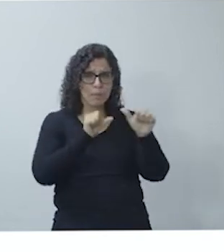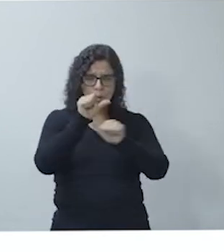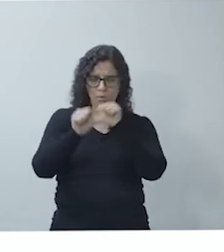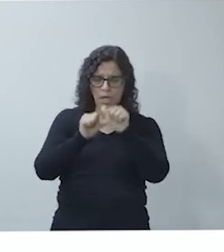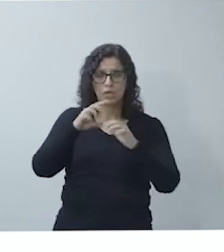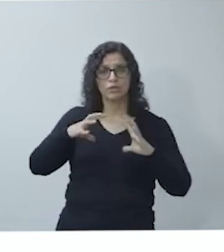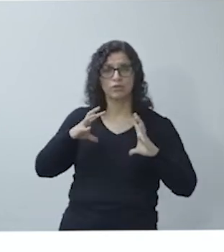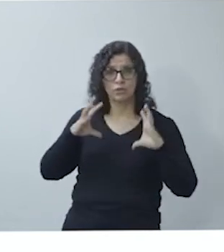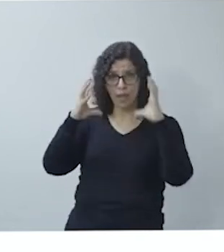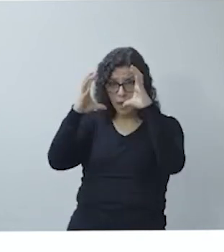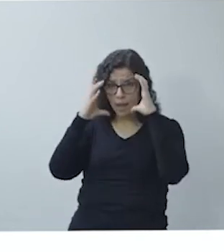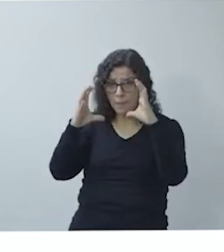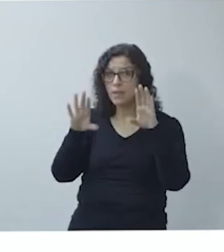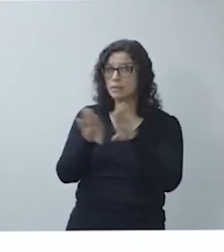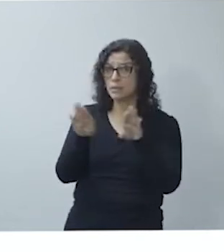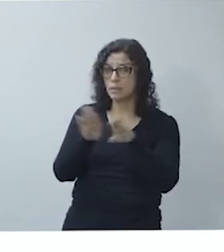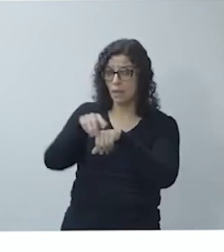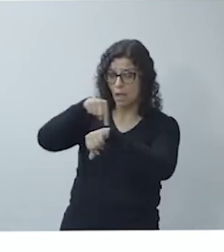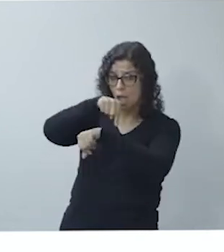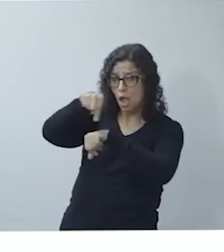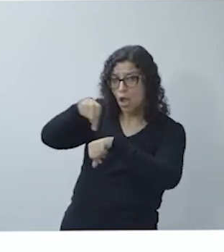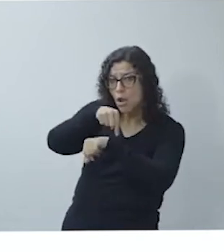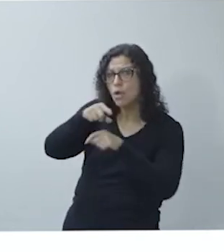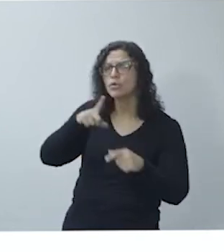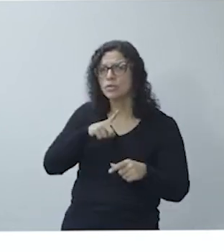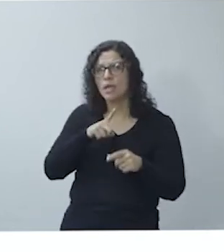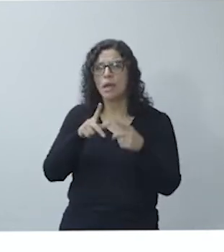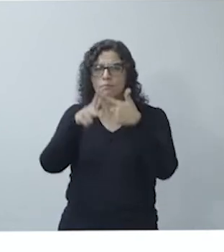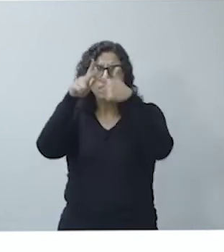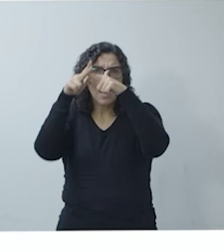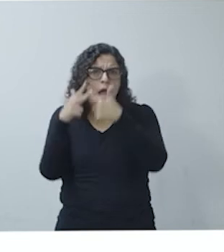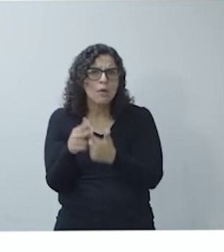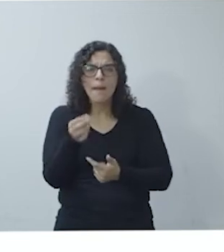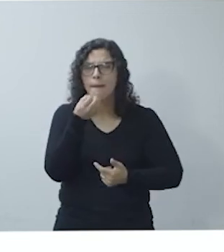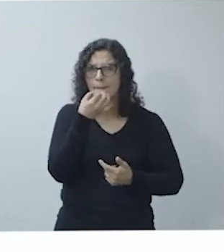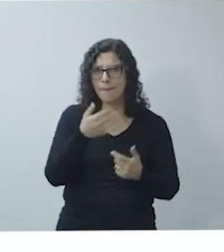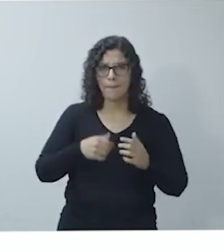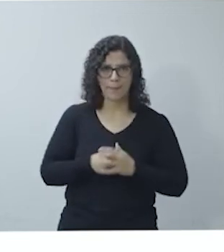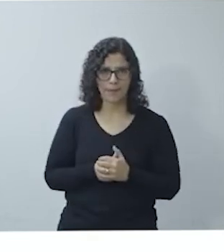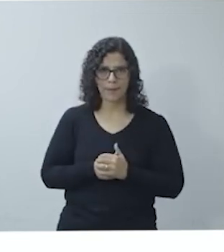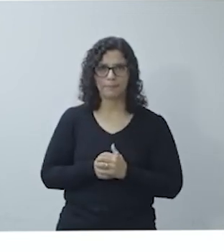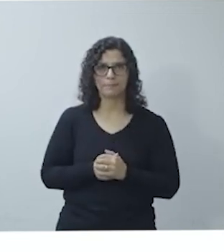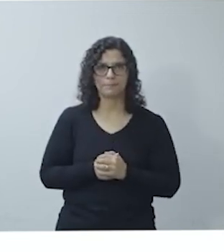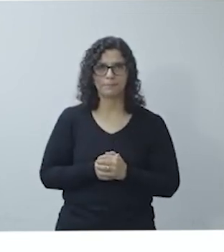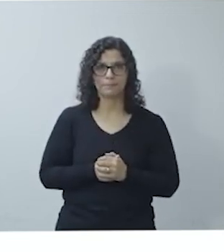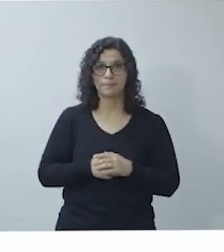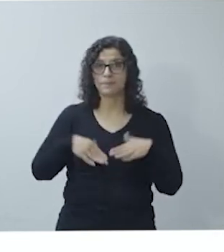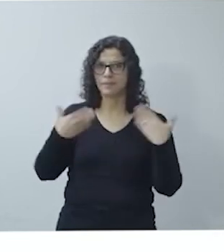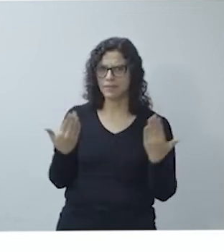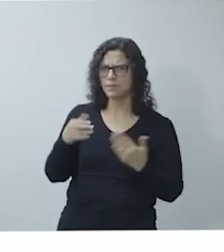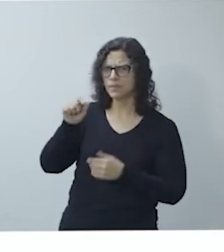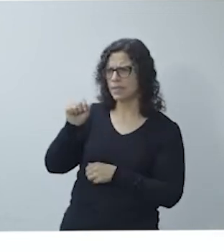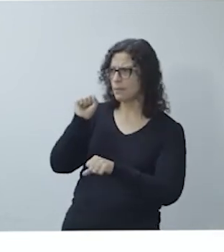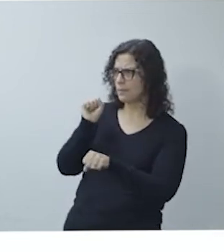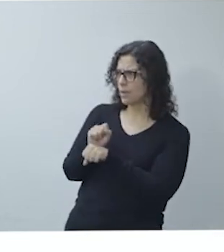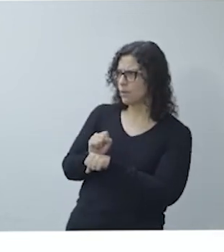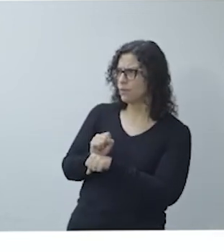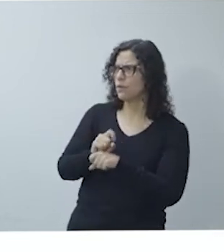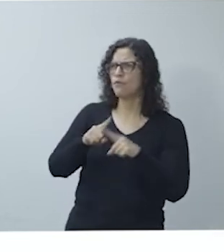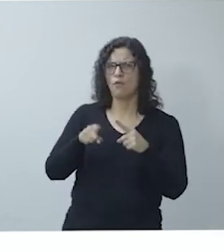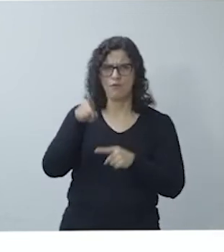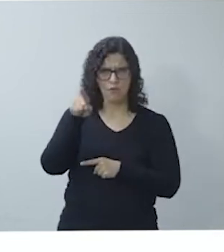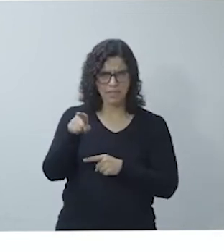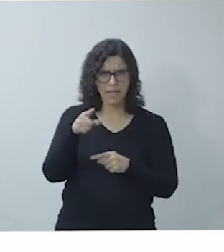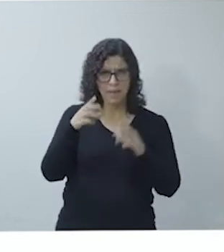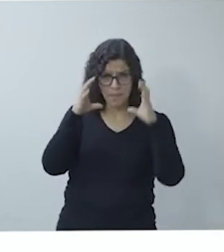geral. As cabeças, como os relógios, para regularem bem. Antenor atalhou. E o